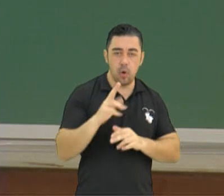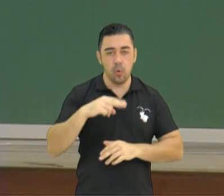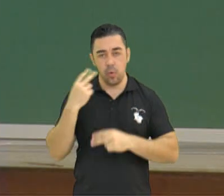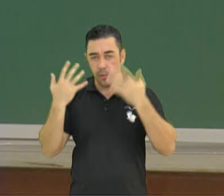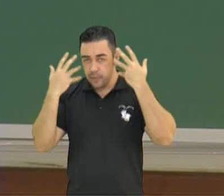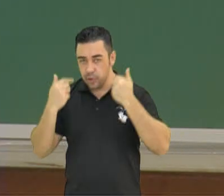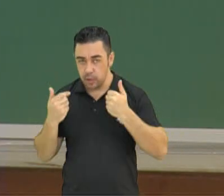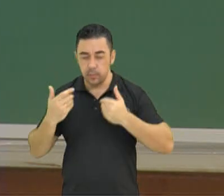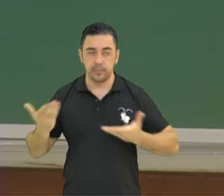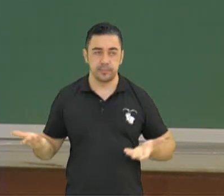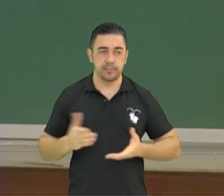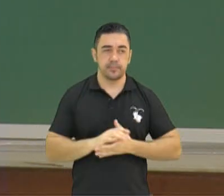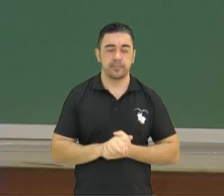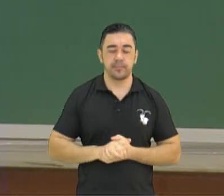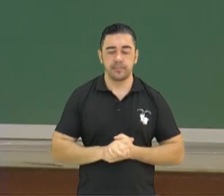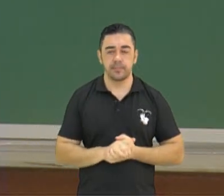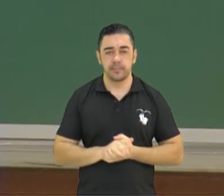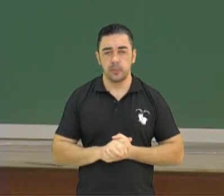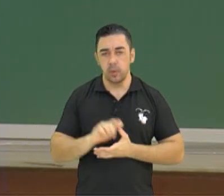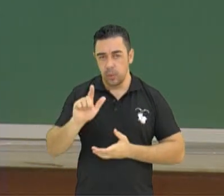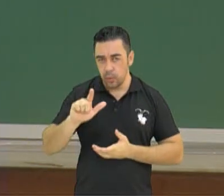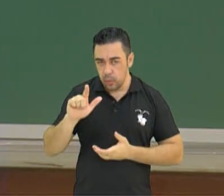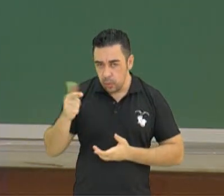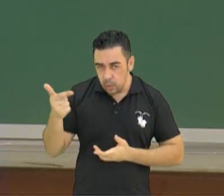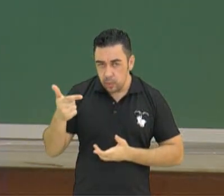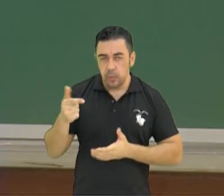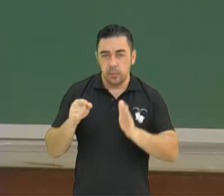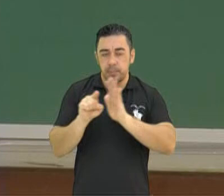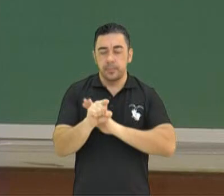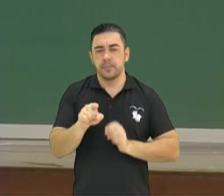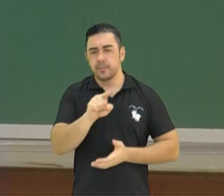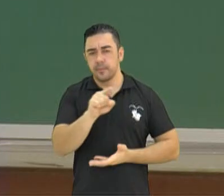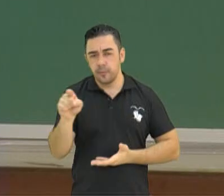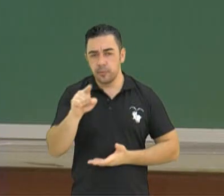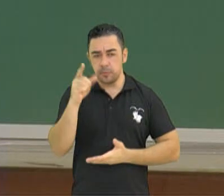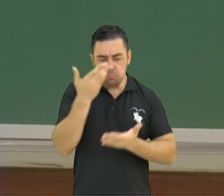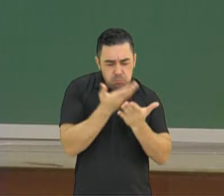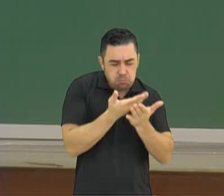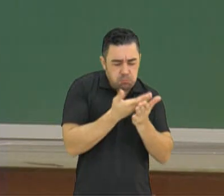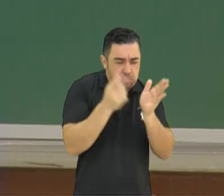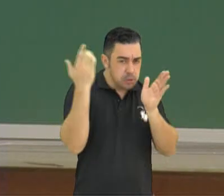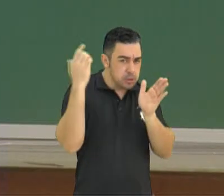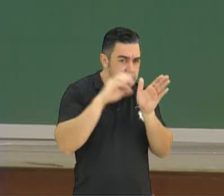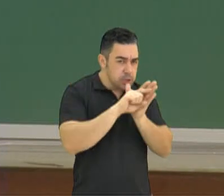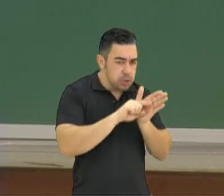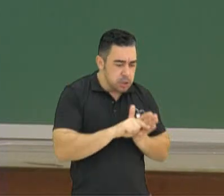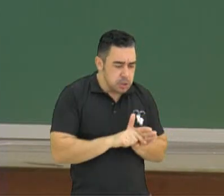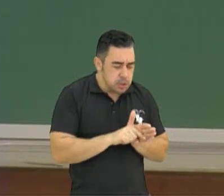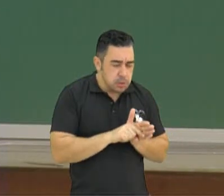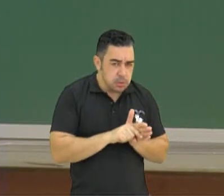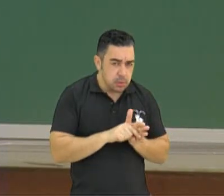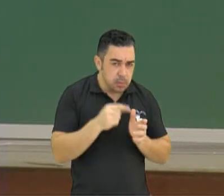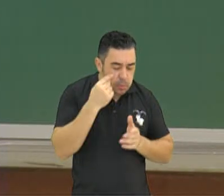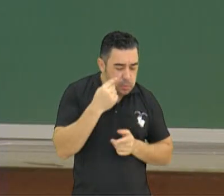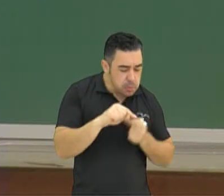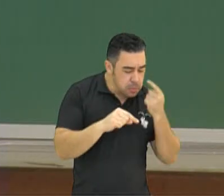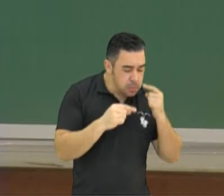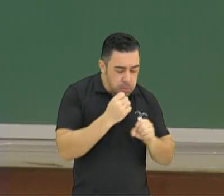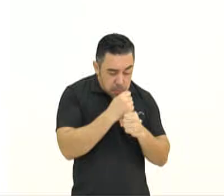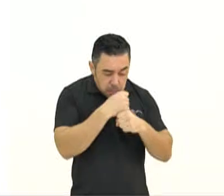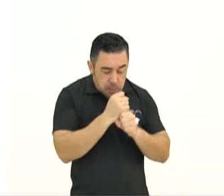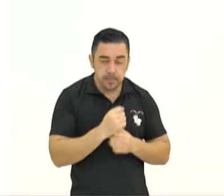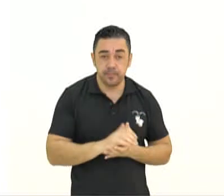celular, cloroplasto e o vacúolo. Mais um quiz aqui então. Você é um cientista que trabalha pesquisando micro-organismos. Uma